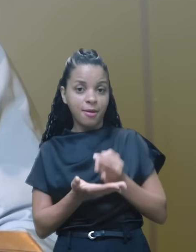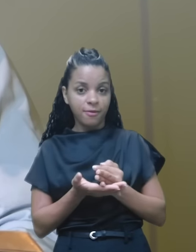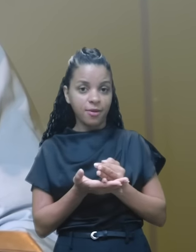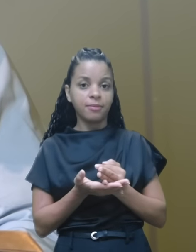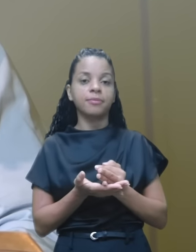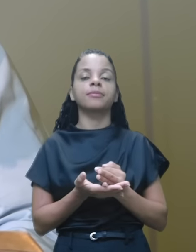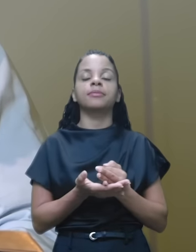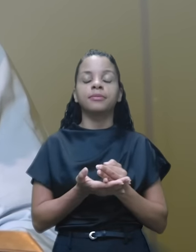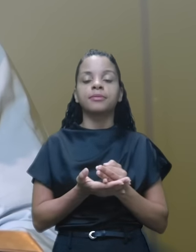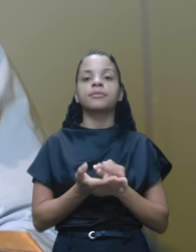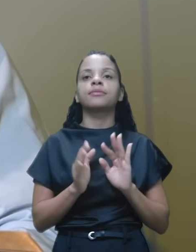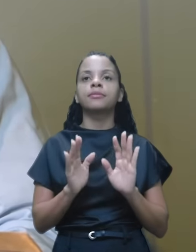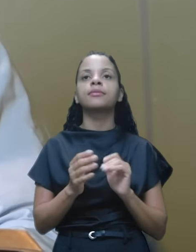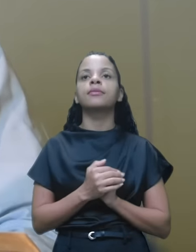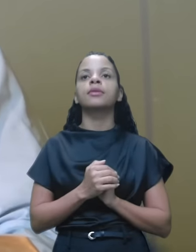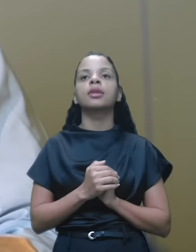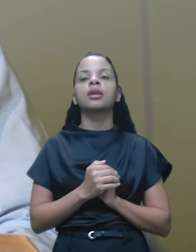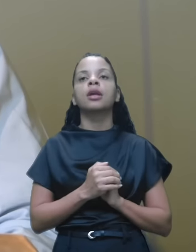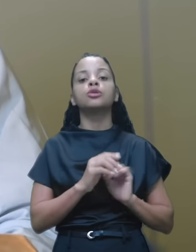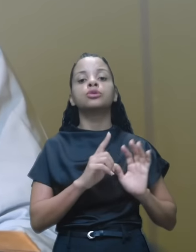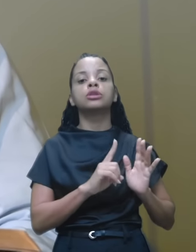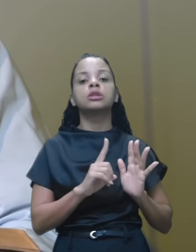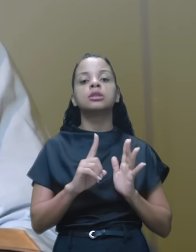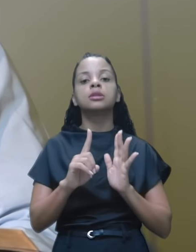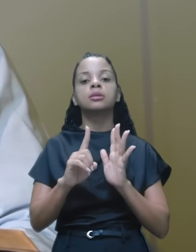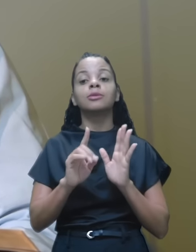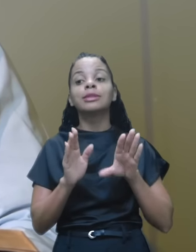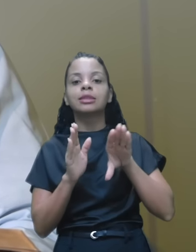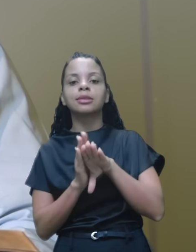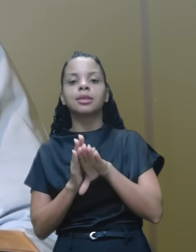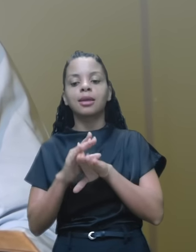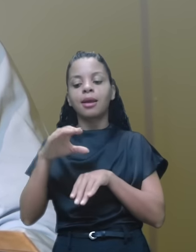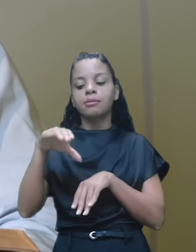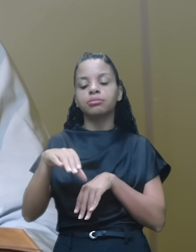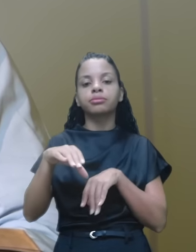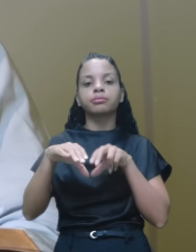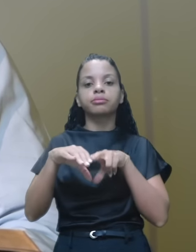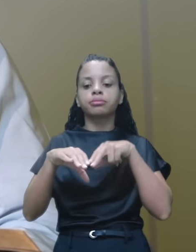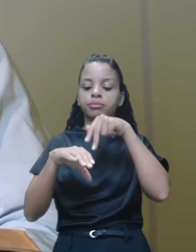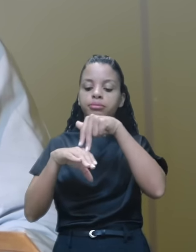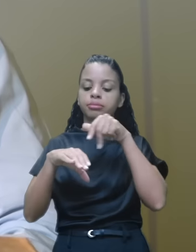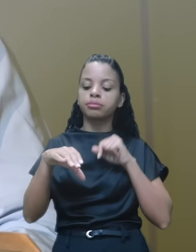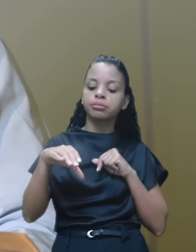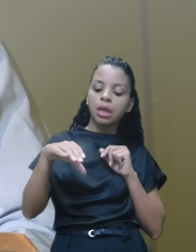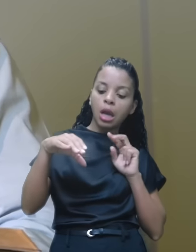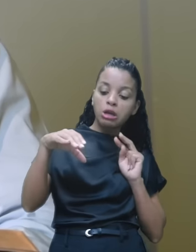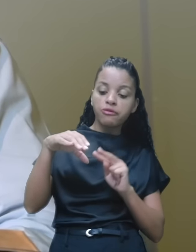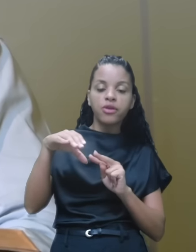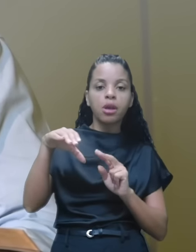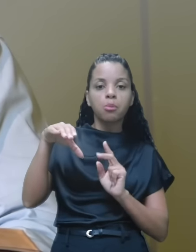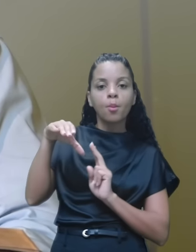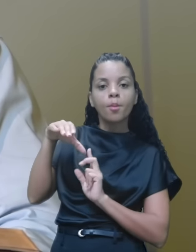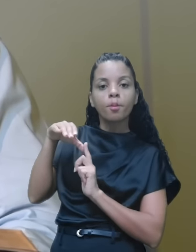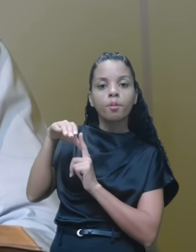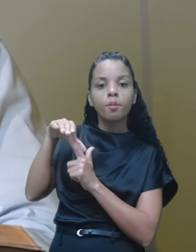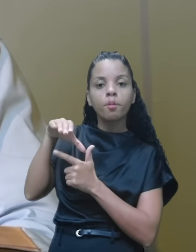Então, quando eles chegam até o local da sepultura, a primeira coisa que eles identificam é que o túmulo estava